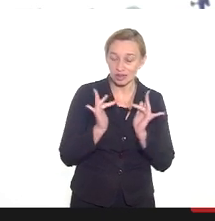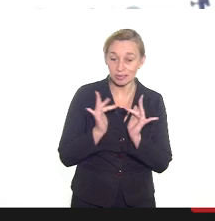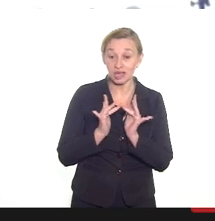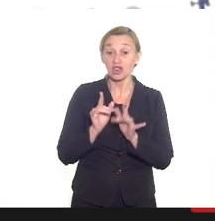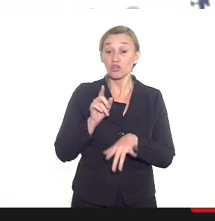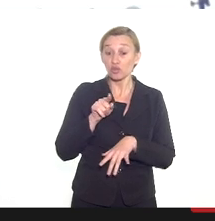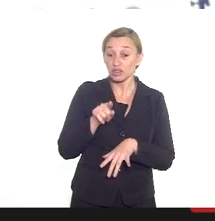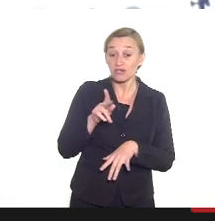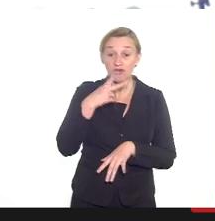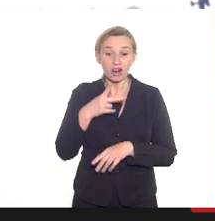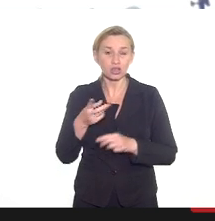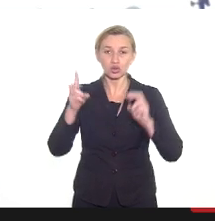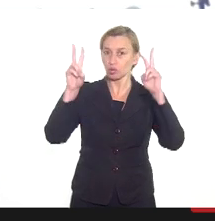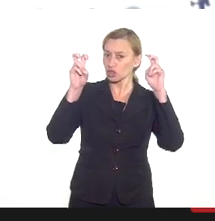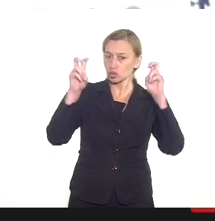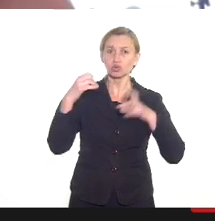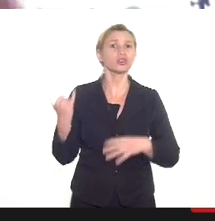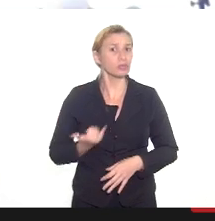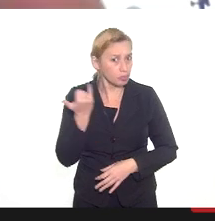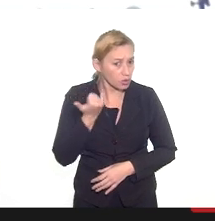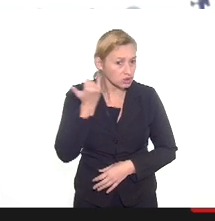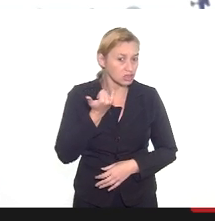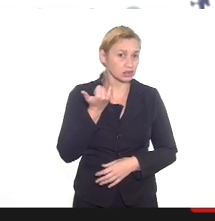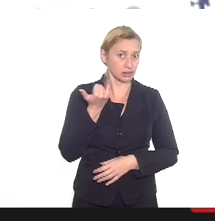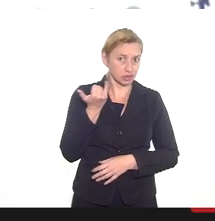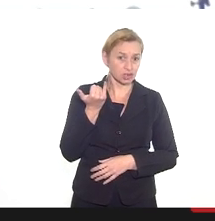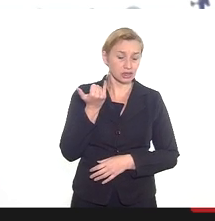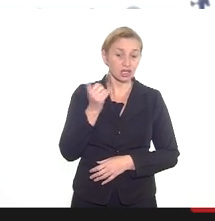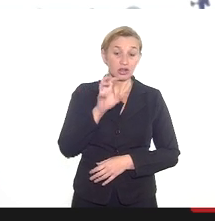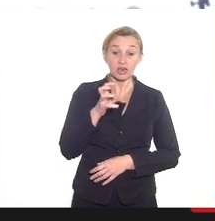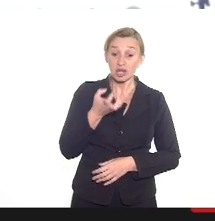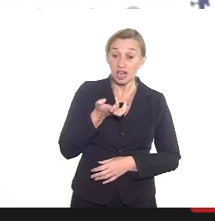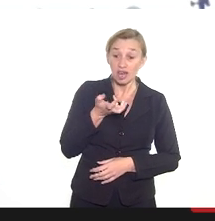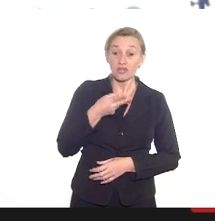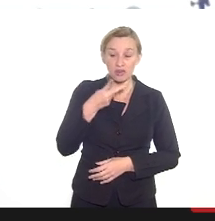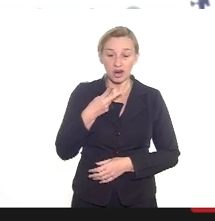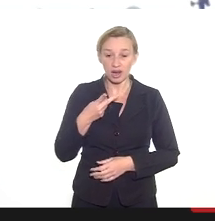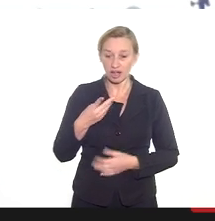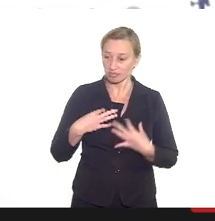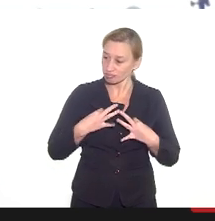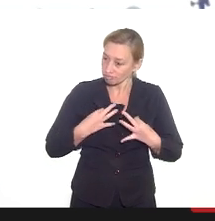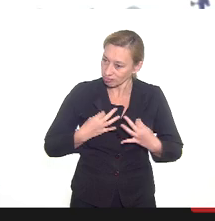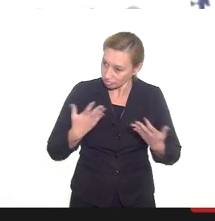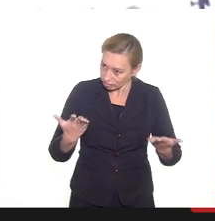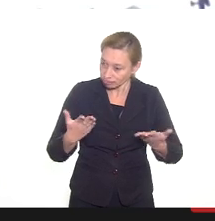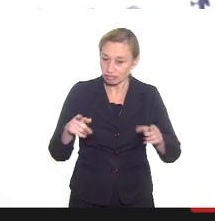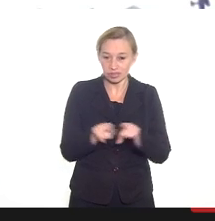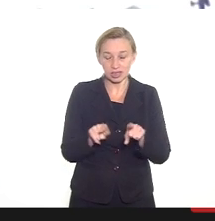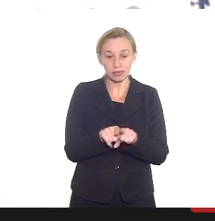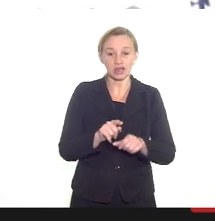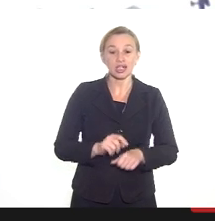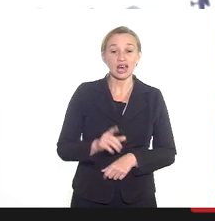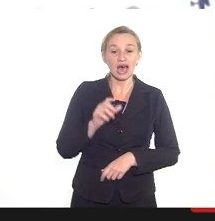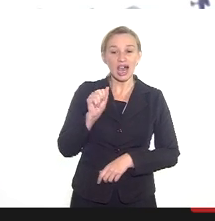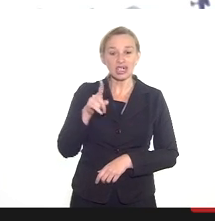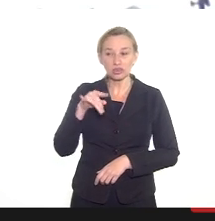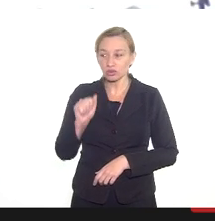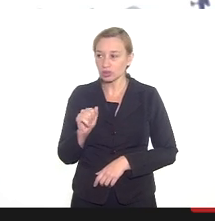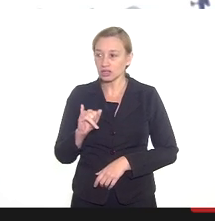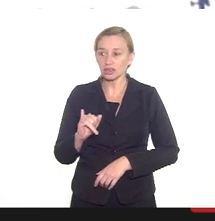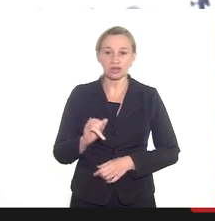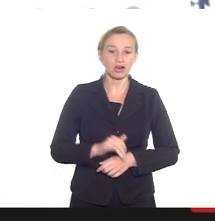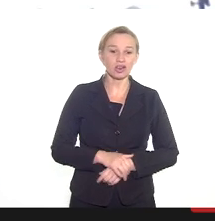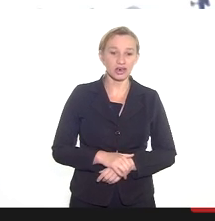aborda um assunto extremamente importante, quero me colocar à sua disposição também. A Doni, que eu acabei de